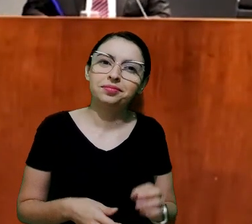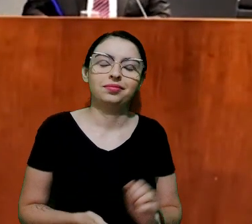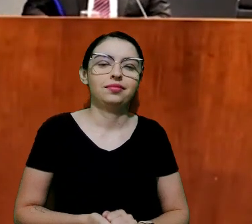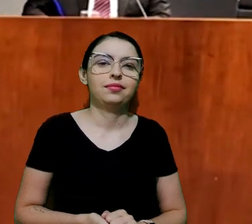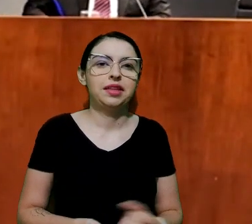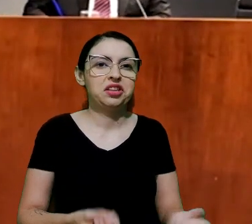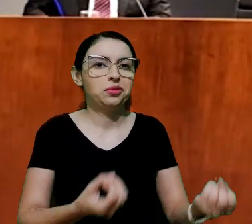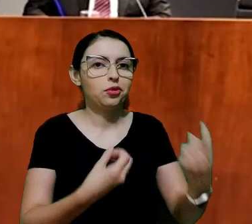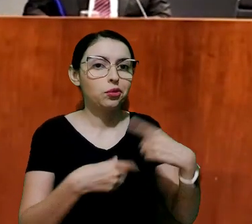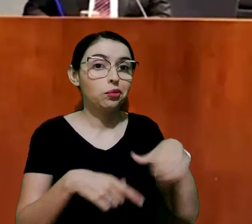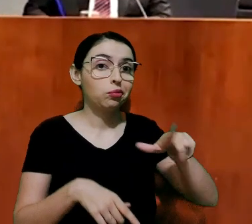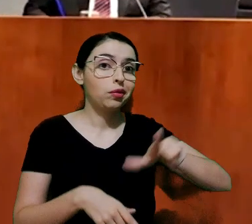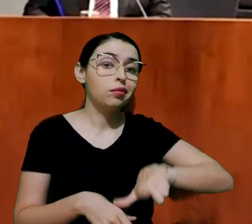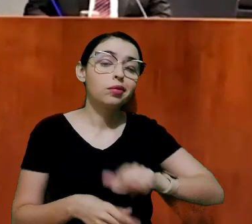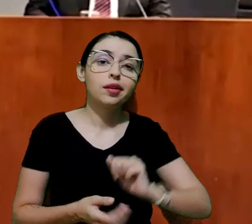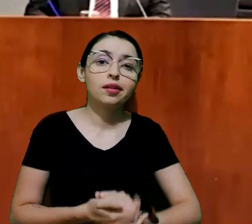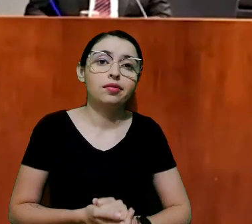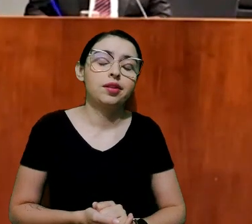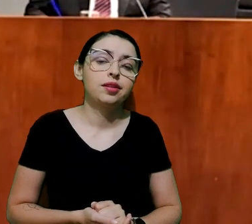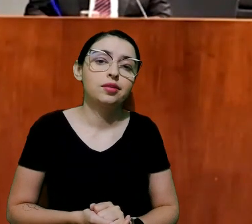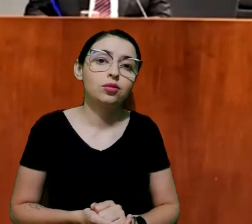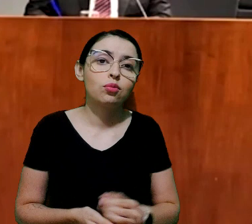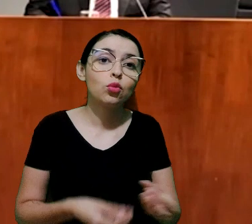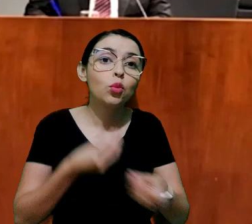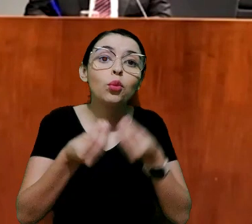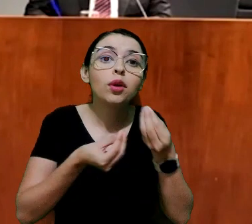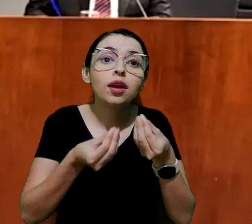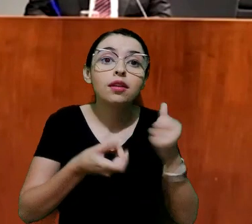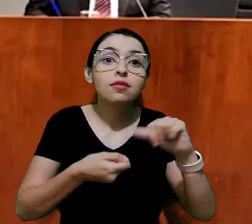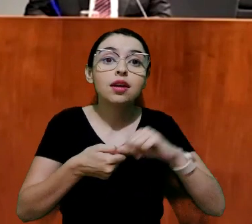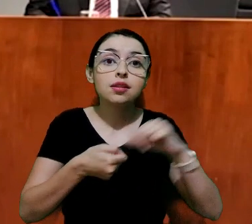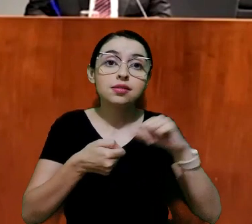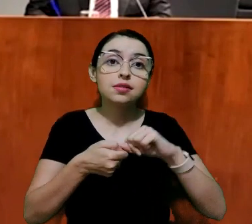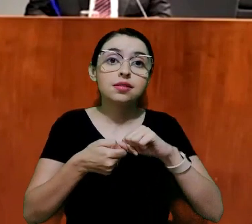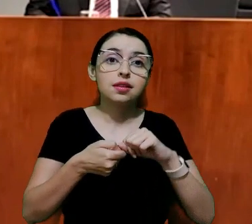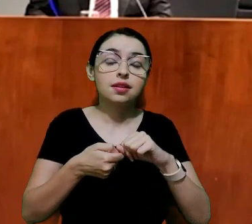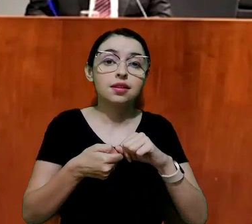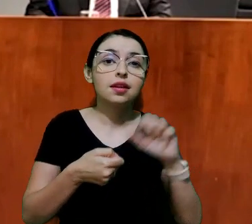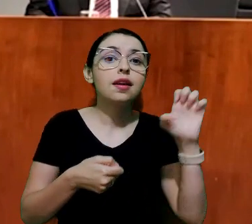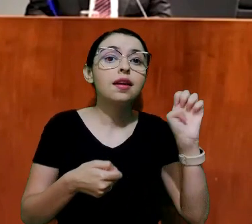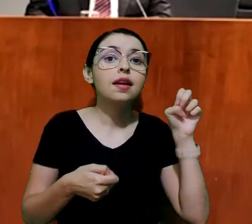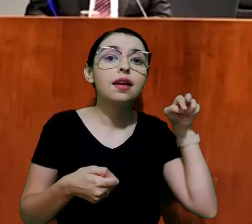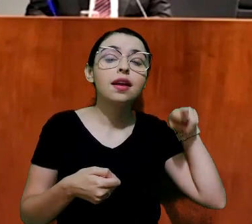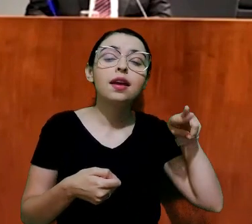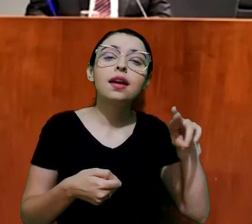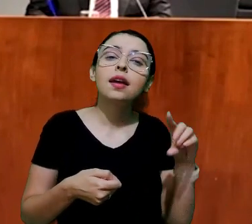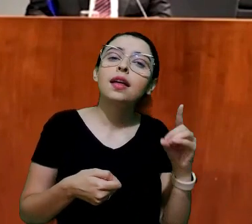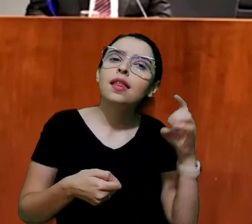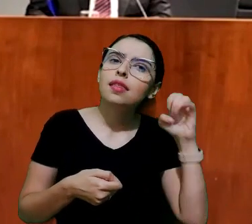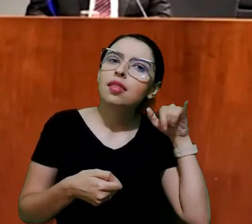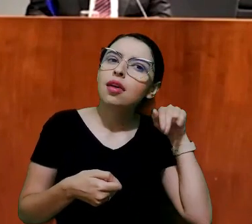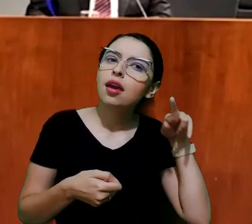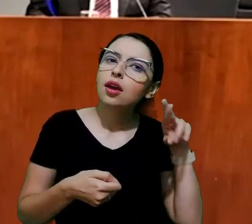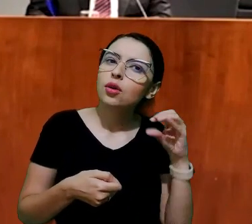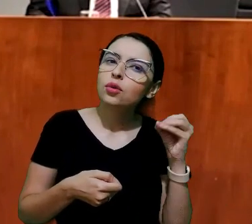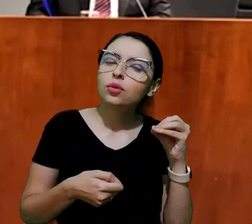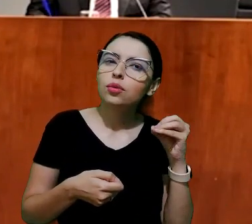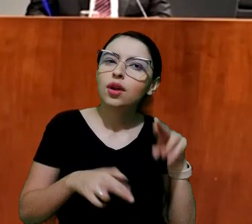Não foi devolvida, e o que nós fazemos com o que não foi devolvido? Se é herdeiro, de qualidade é? Se disser que não é